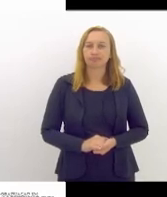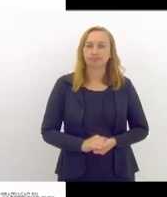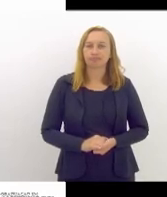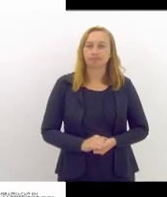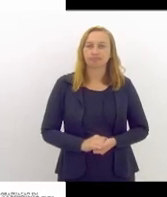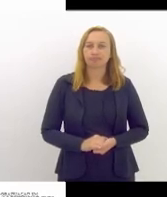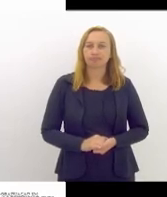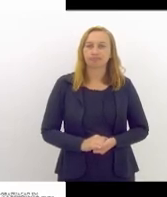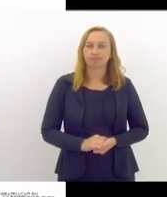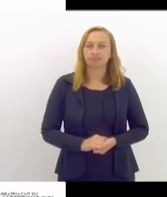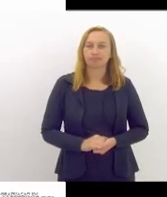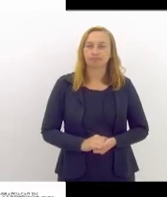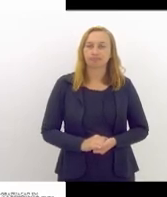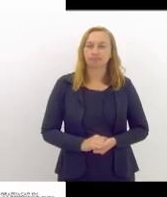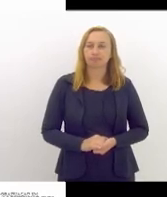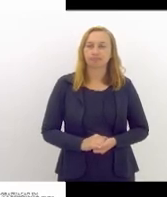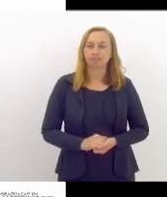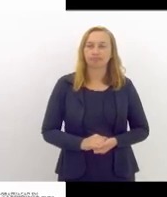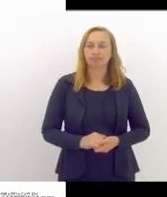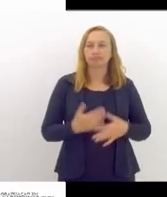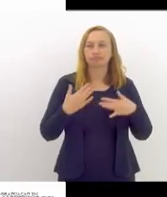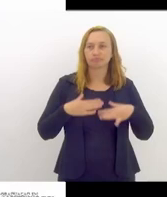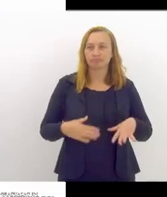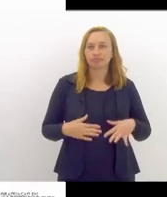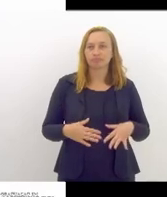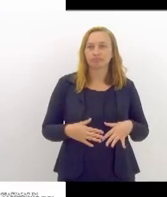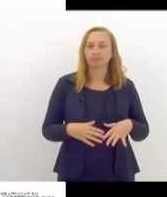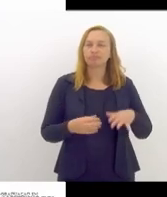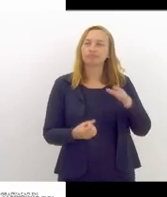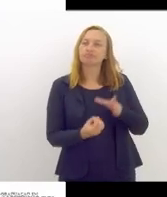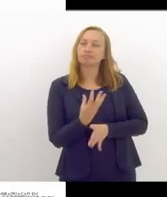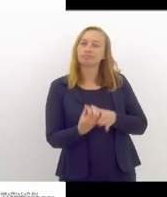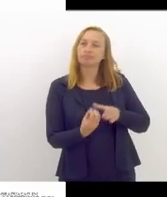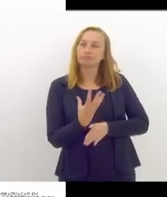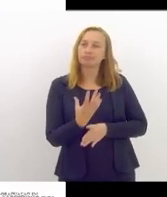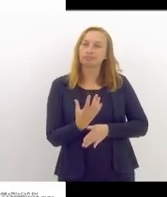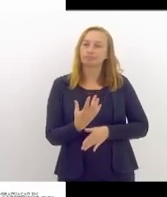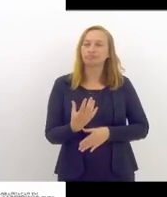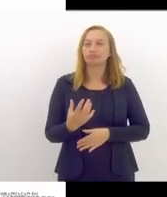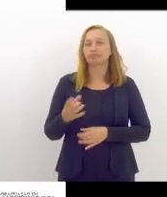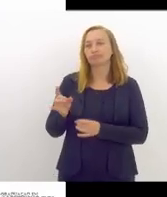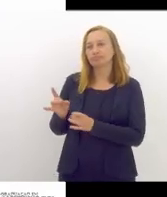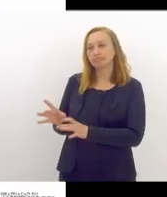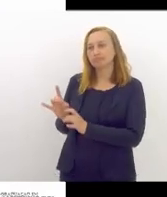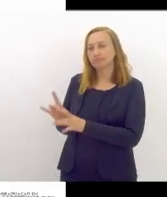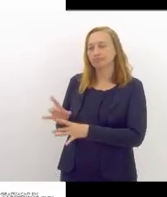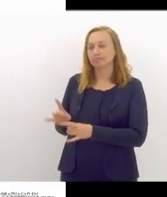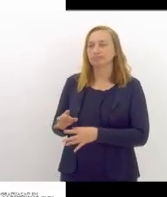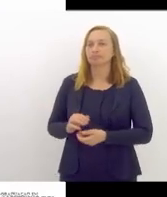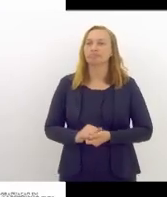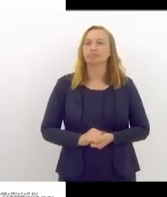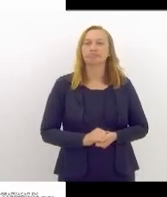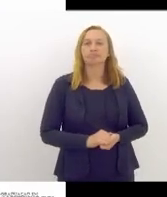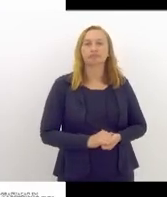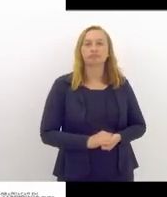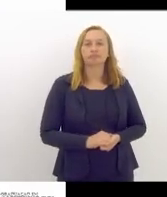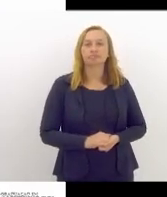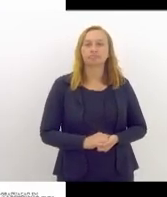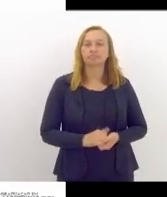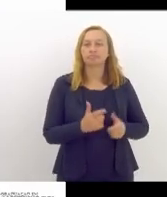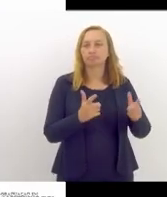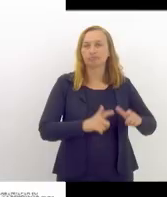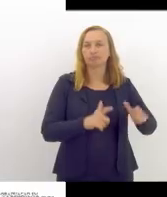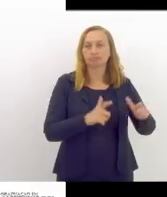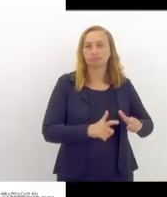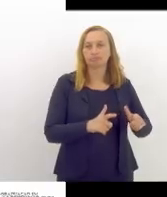é mais de forma mais leiga que a função de produção e as linhas as vendas ou seja na coluna da onde os